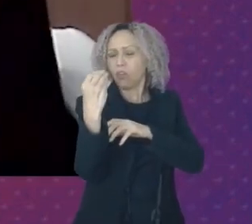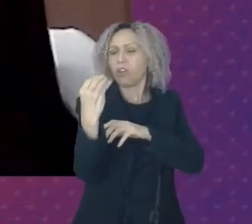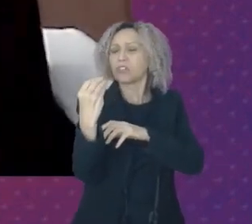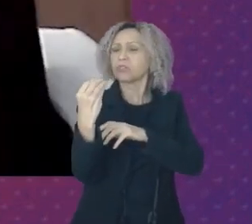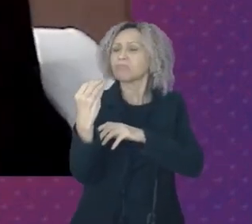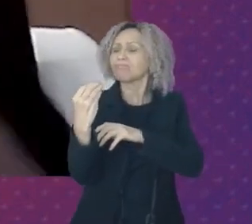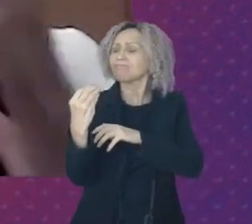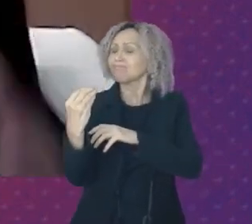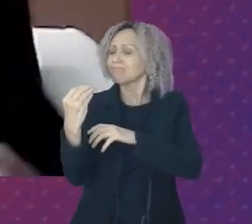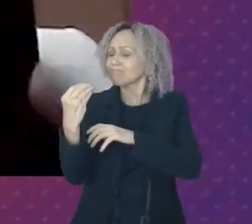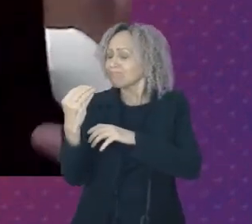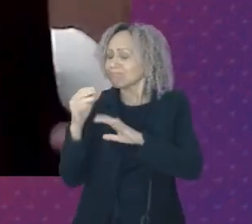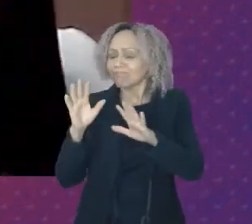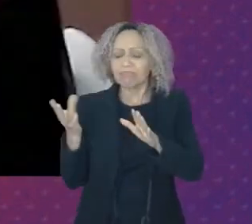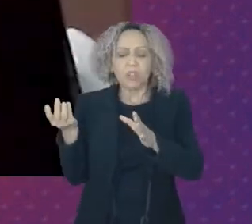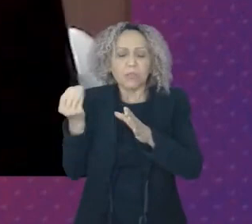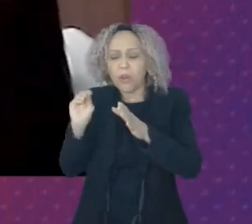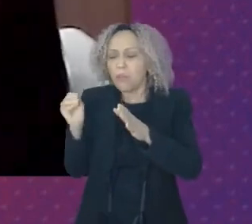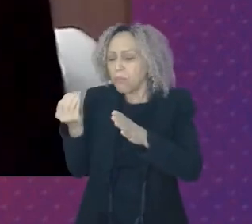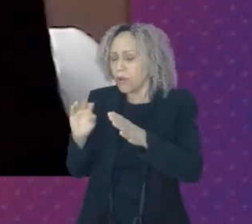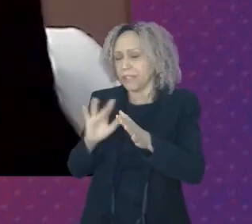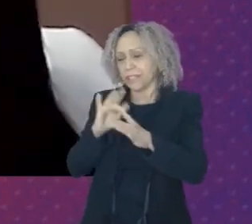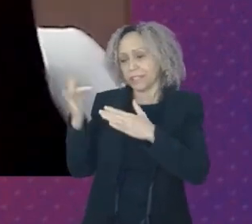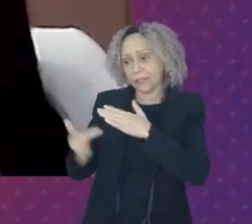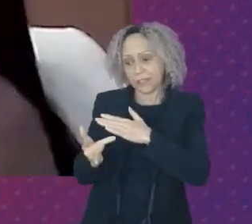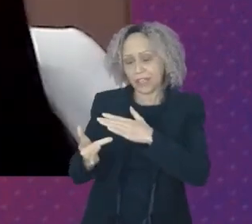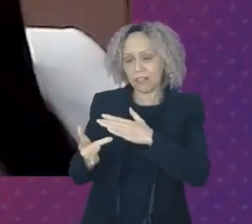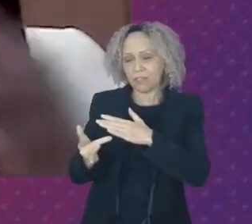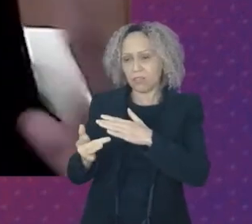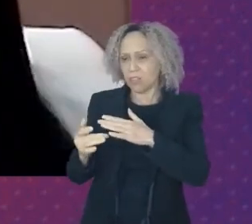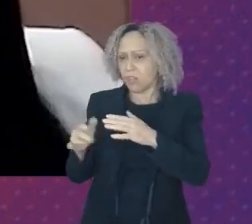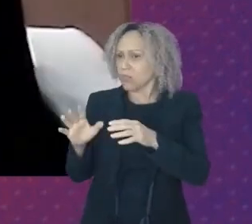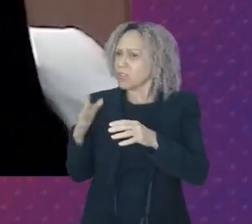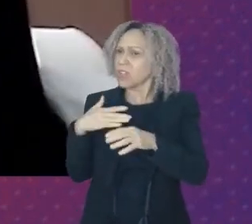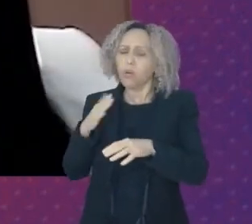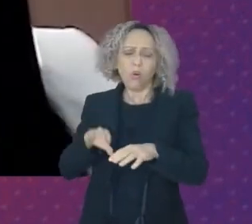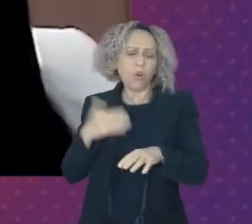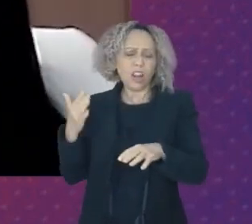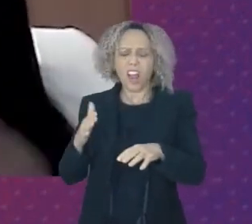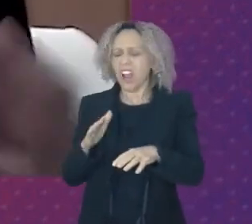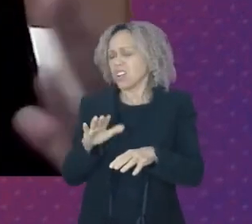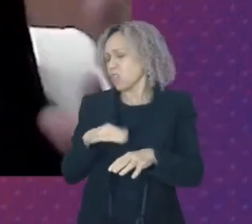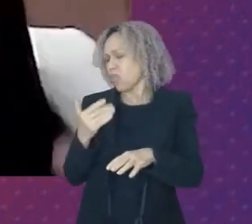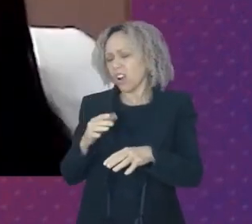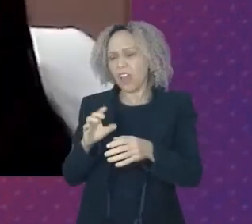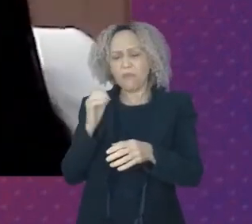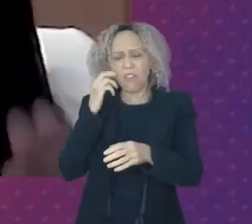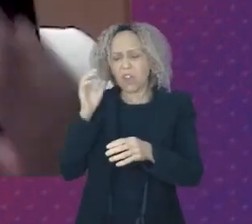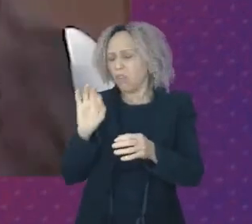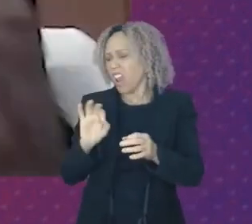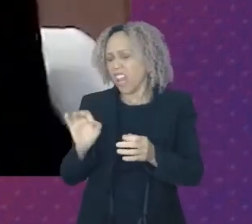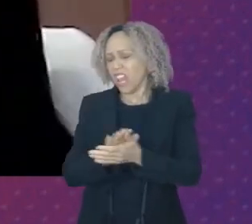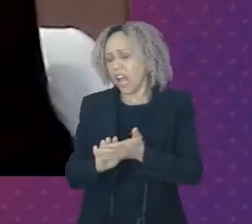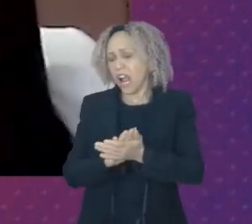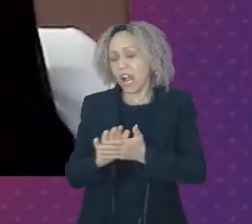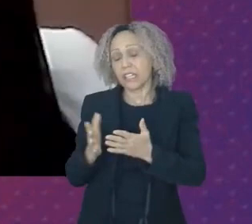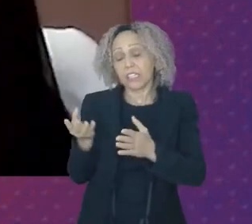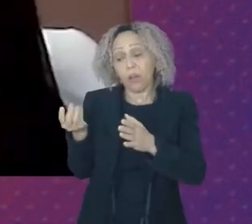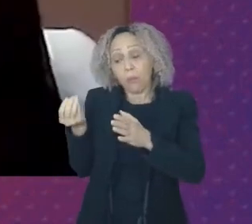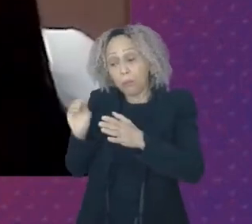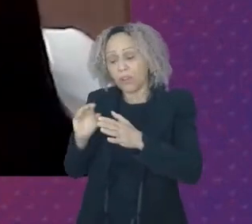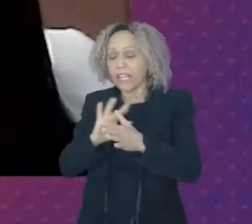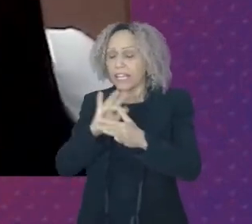sociais. Isso faz parte da sua vitória. Postar nas redes sociais é uma ação política das